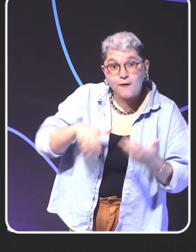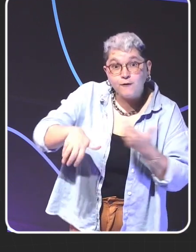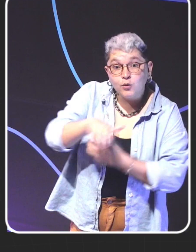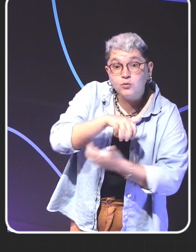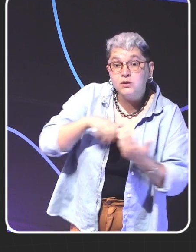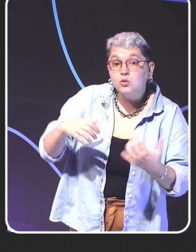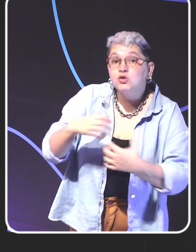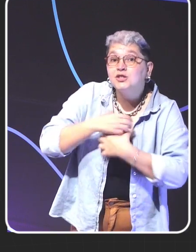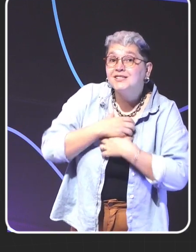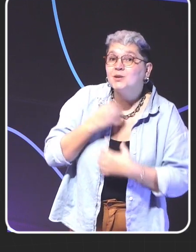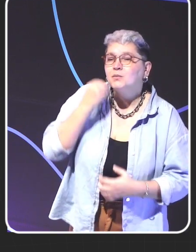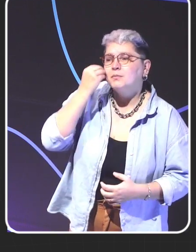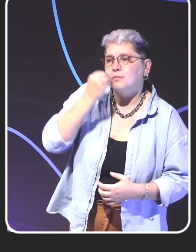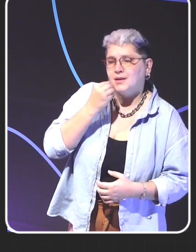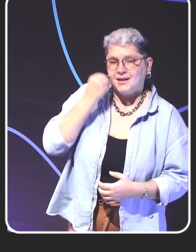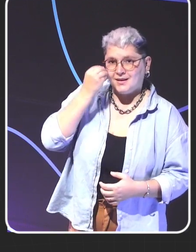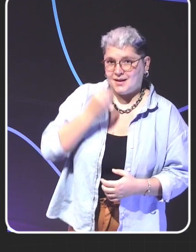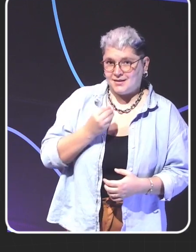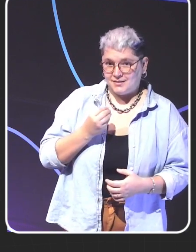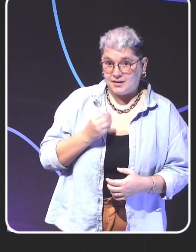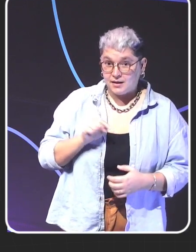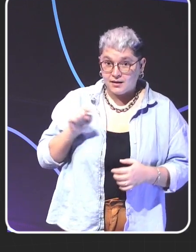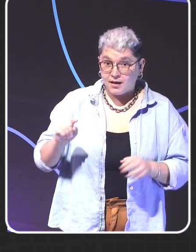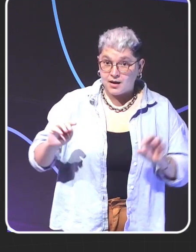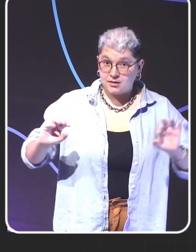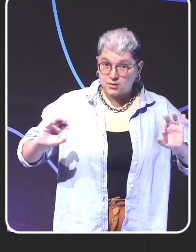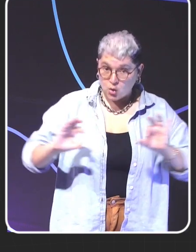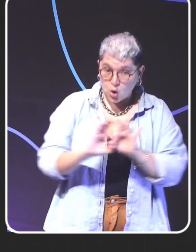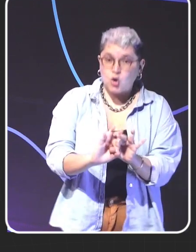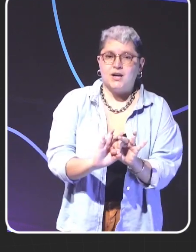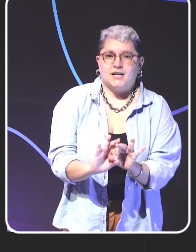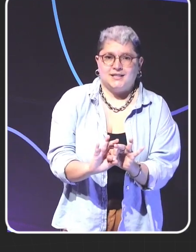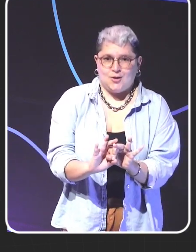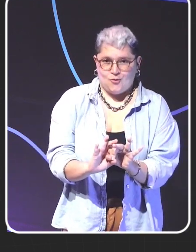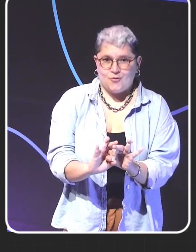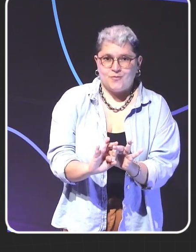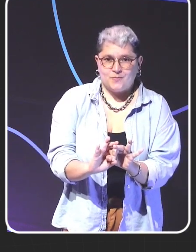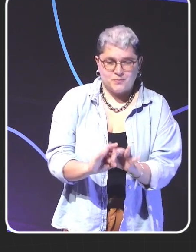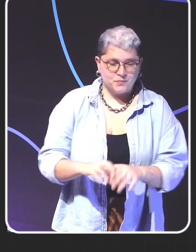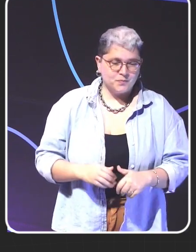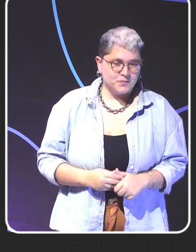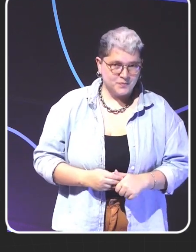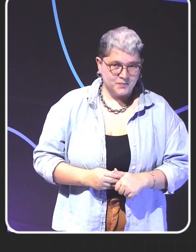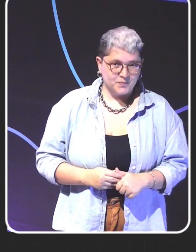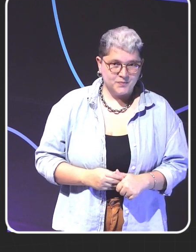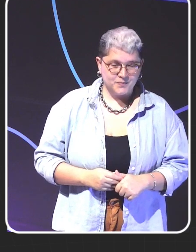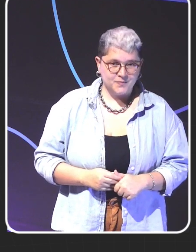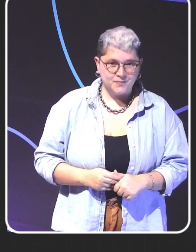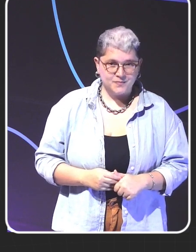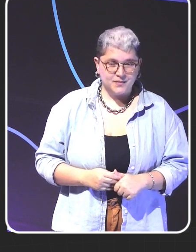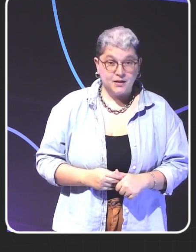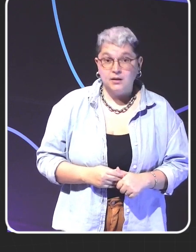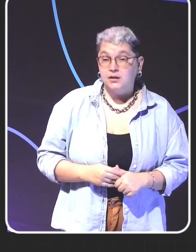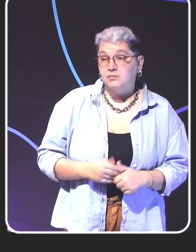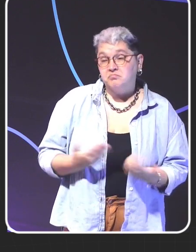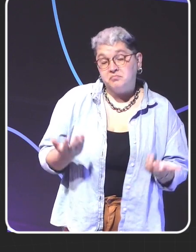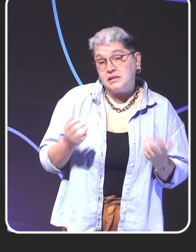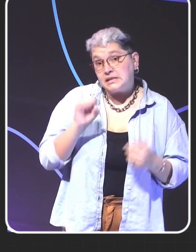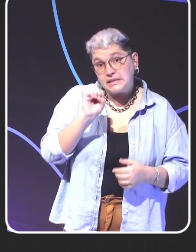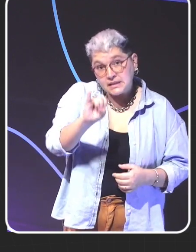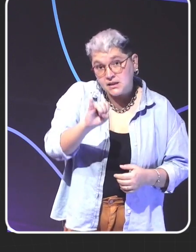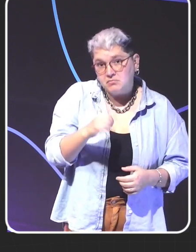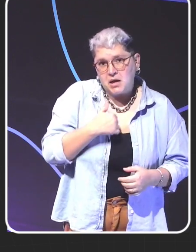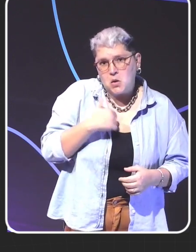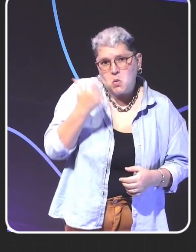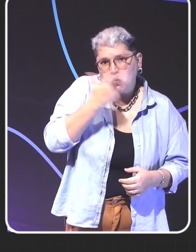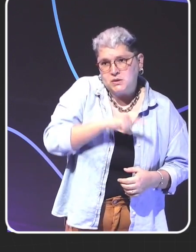experiência, a experiência do usuário, essa conexão com o usuário. E aí, se eu pudesse